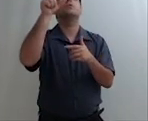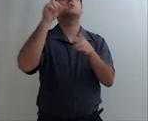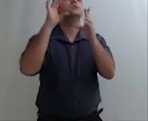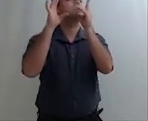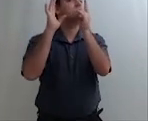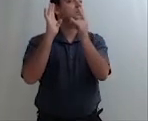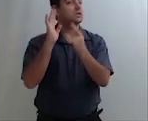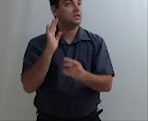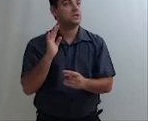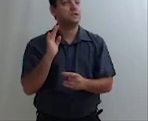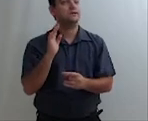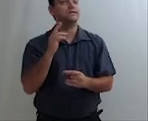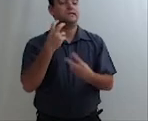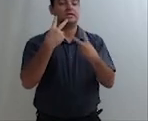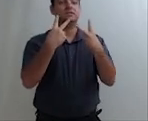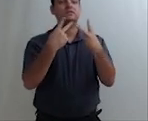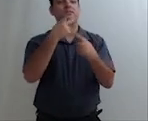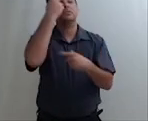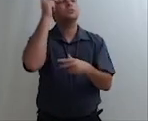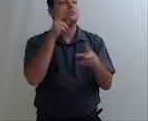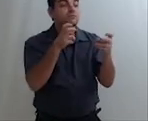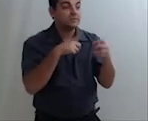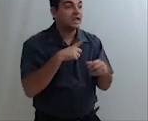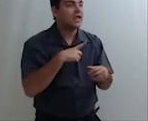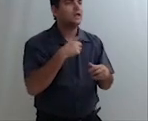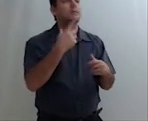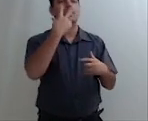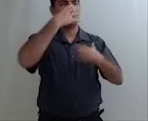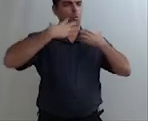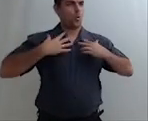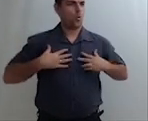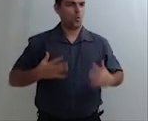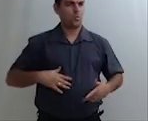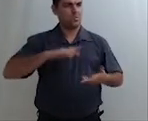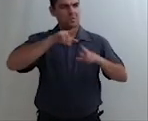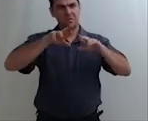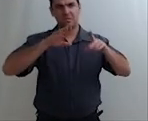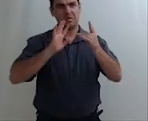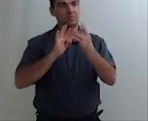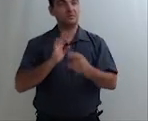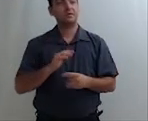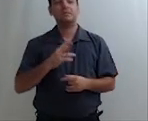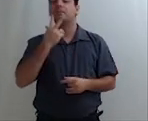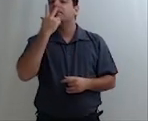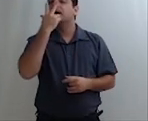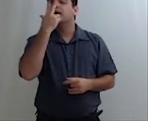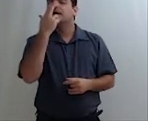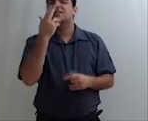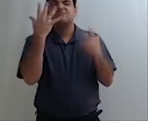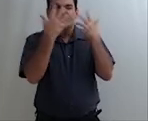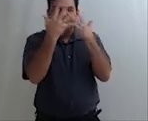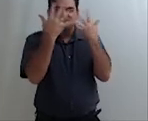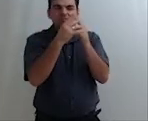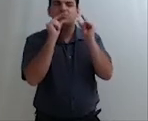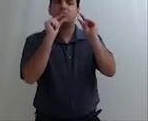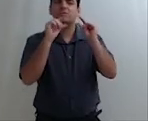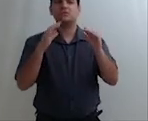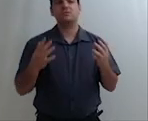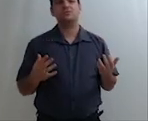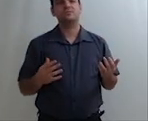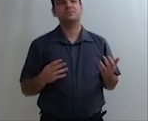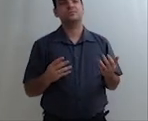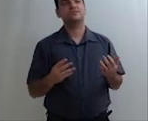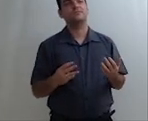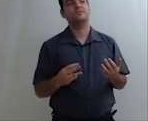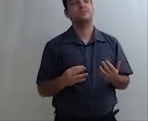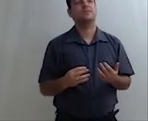fisionomia do acusado embora e eh parcialmente encoberta né então eu eh